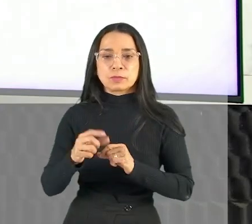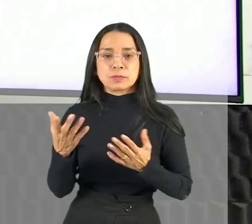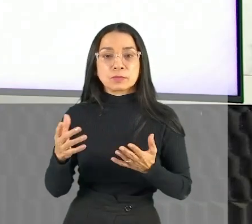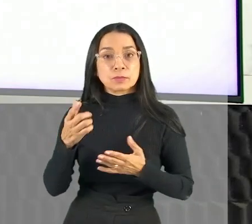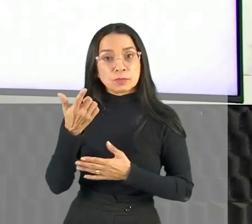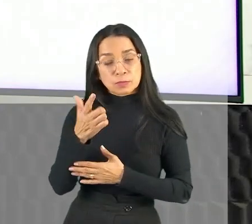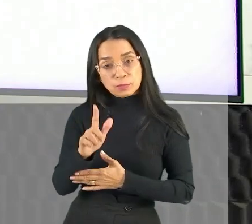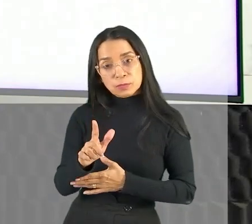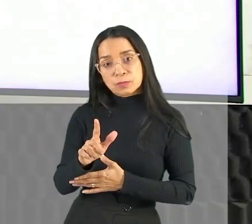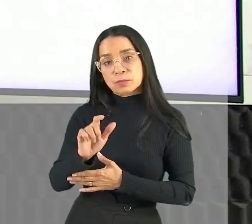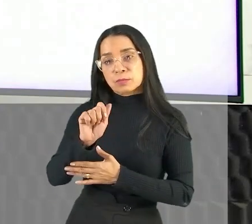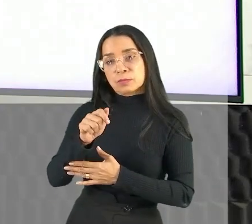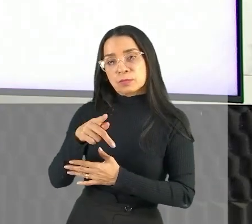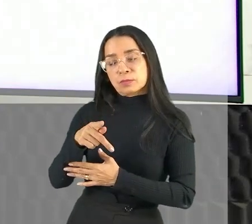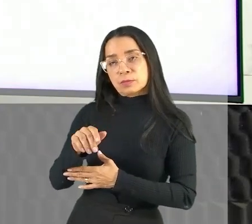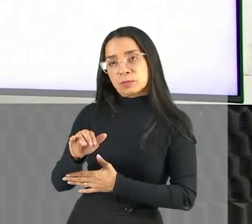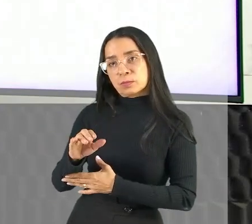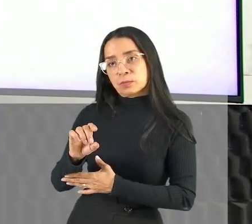Então,